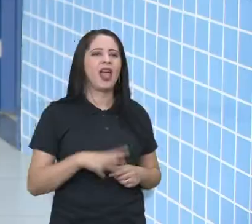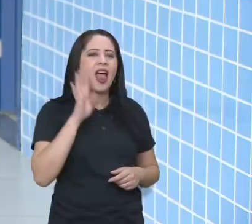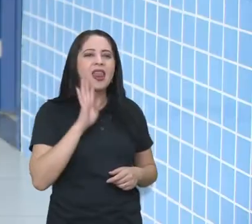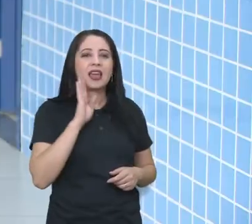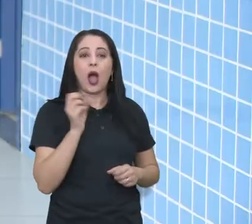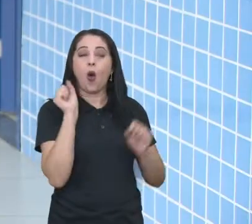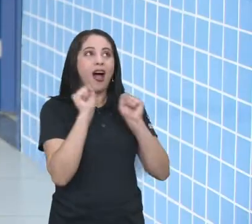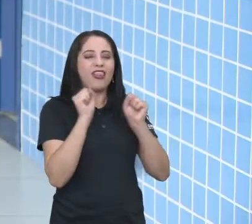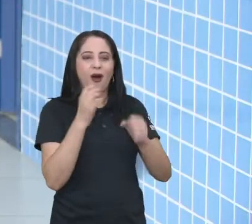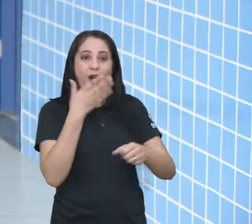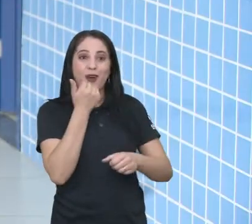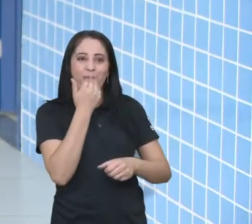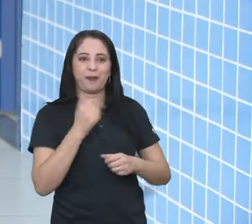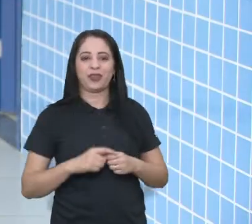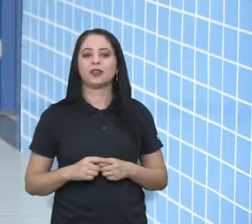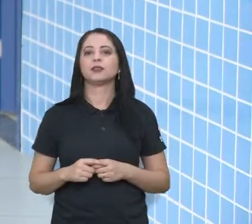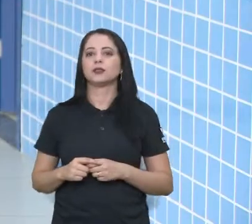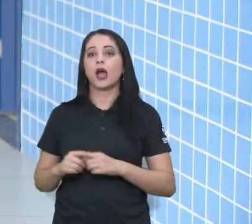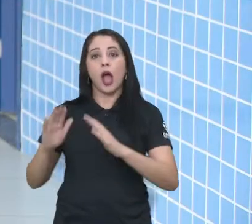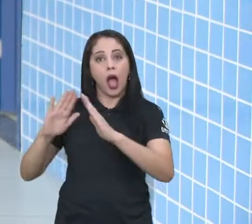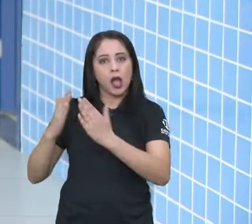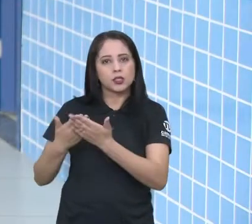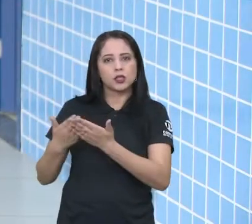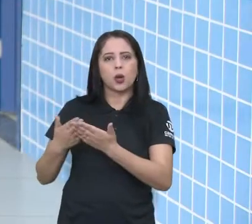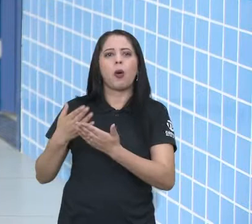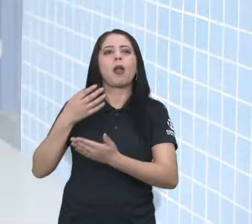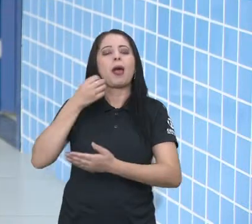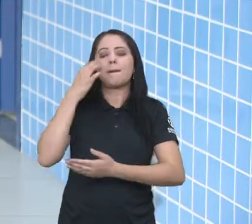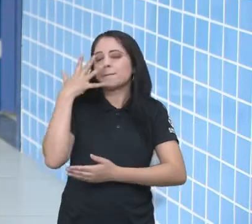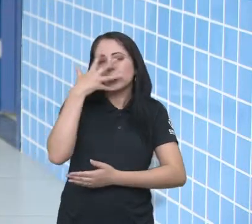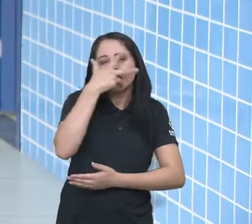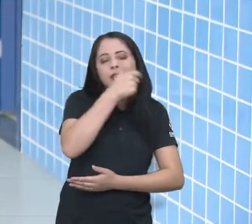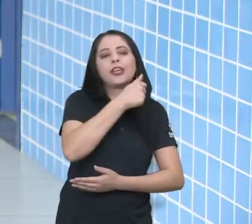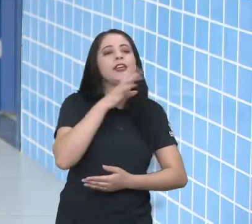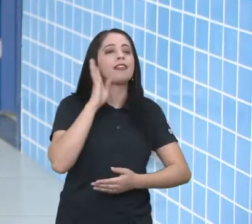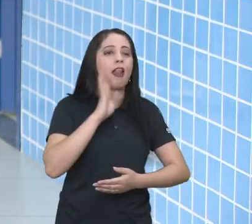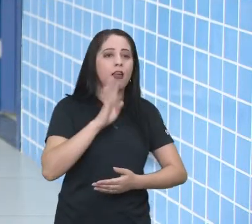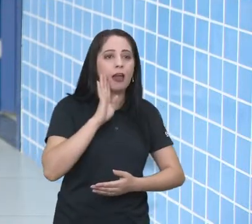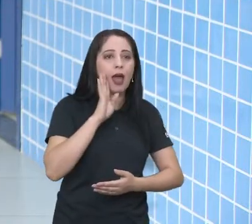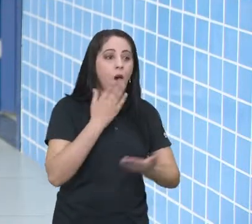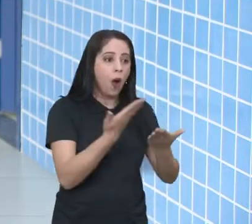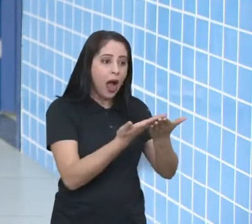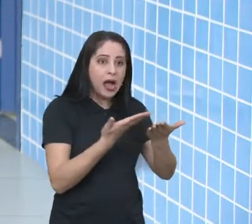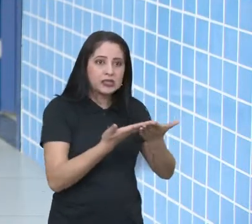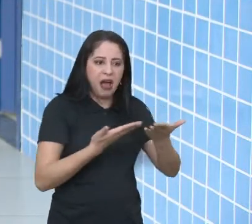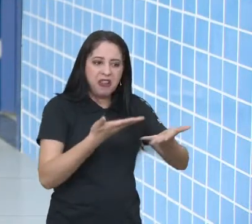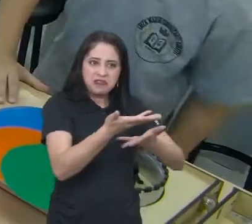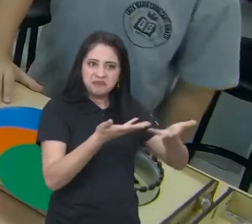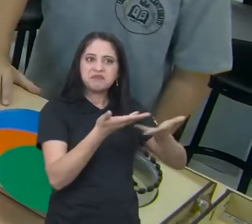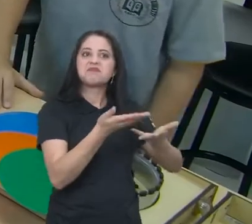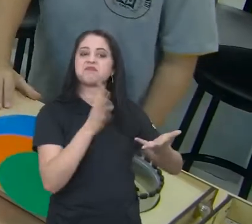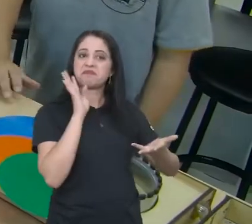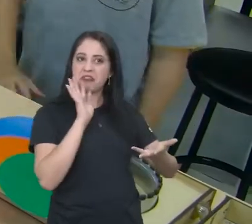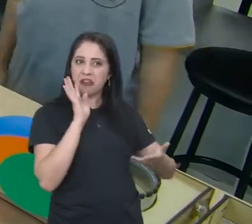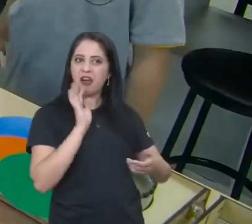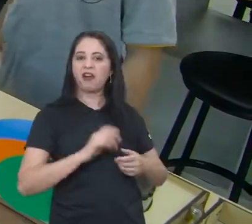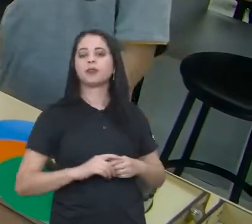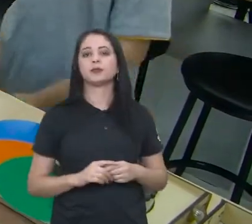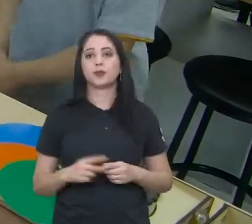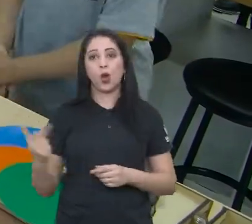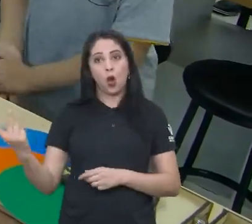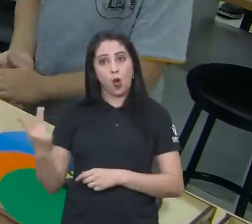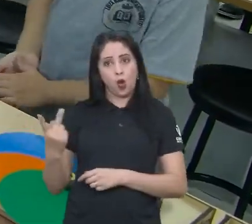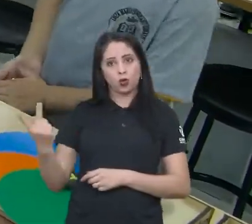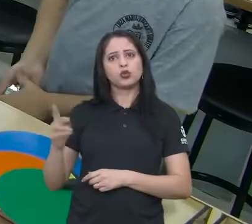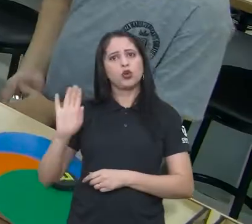comer. A escola é muito boa, eu gosto bastante, ela é bem bonita também. As aulas são bem interativas e dinâmicas. E eles se adaptaram